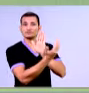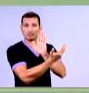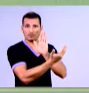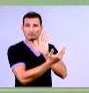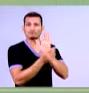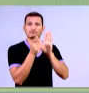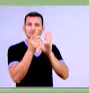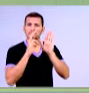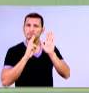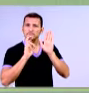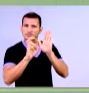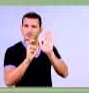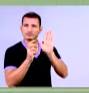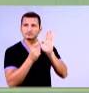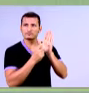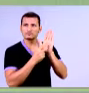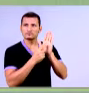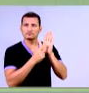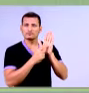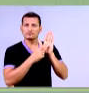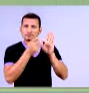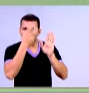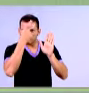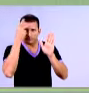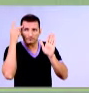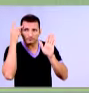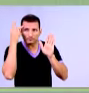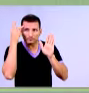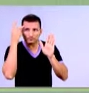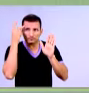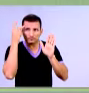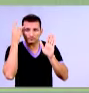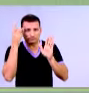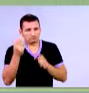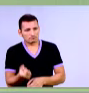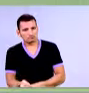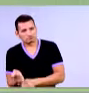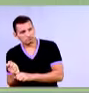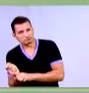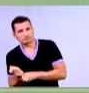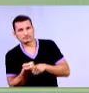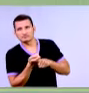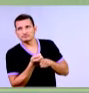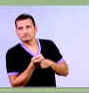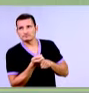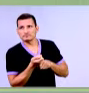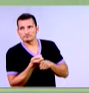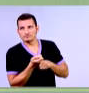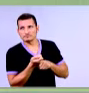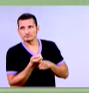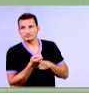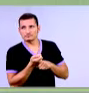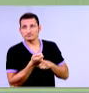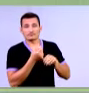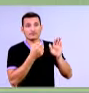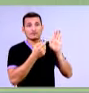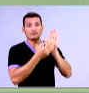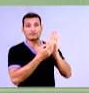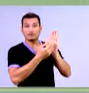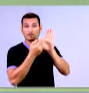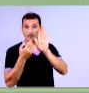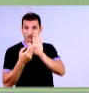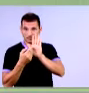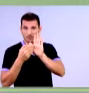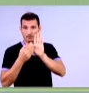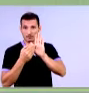vocês percebam uma pessoa jogando, né? Jogando golfe, né? Nós temos uma outra imagem, a imagem à